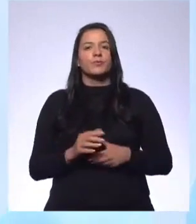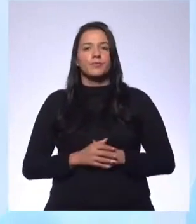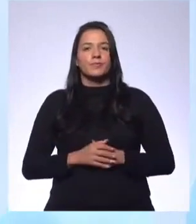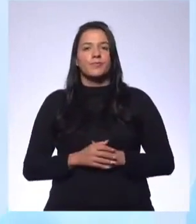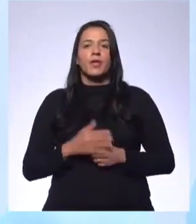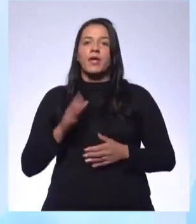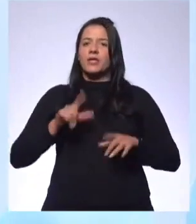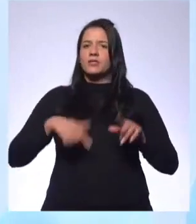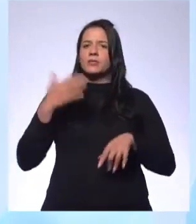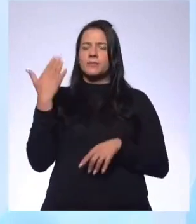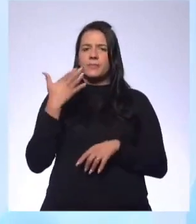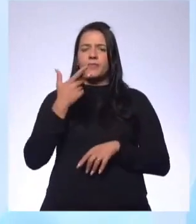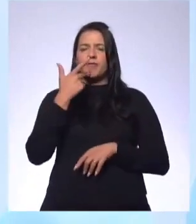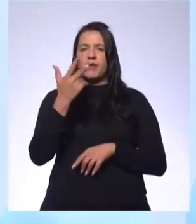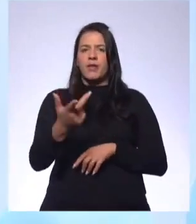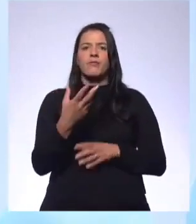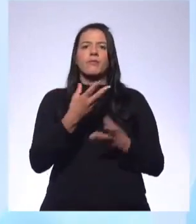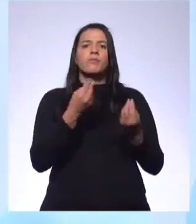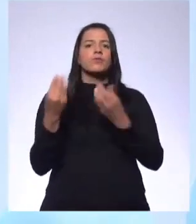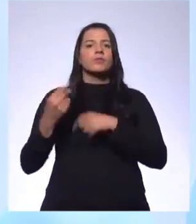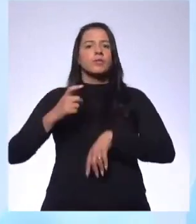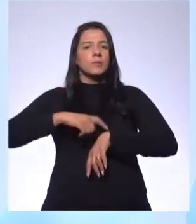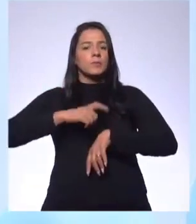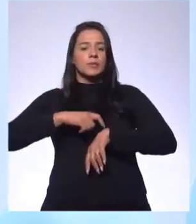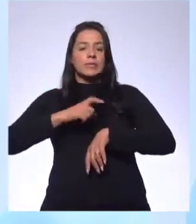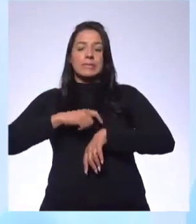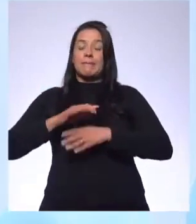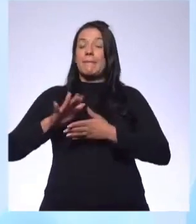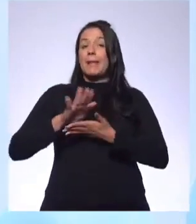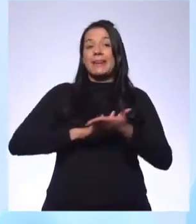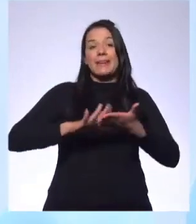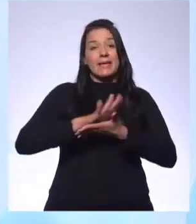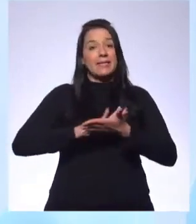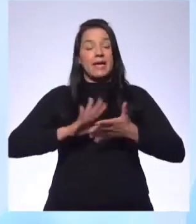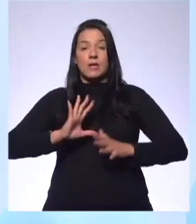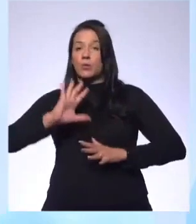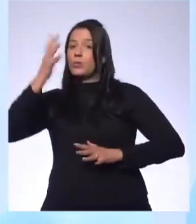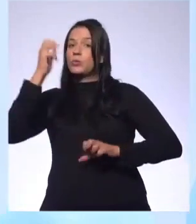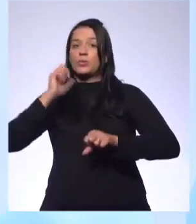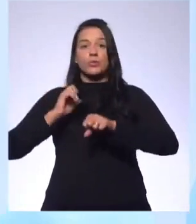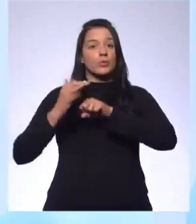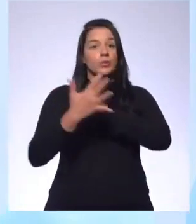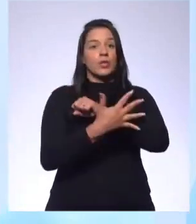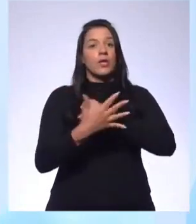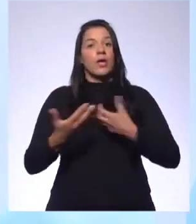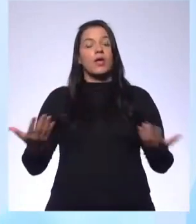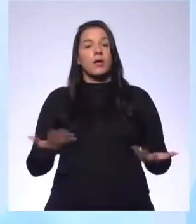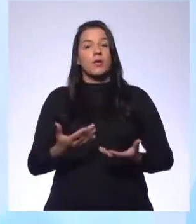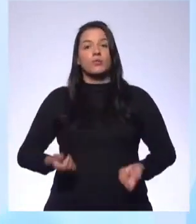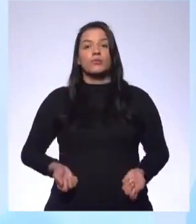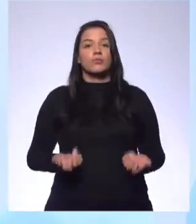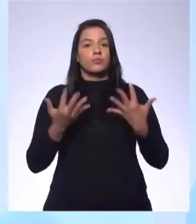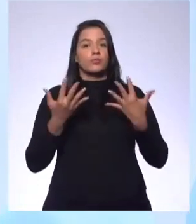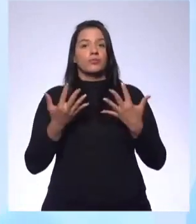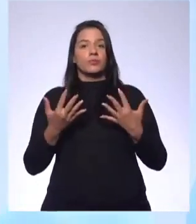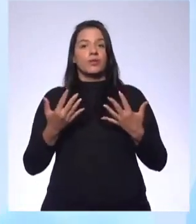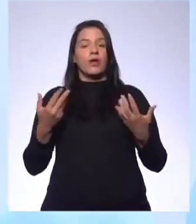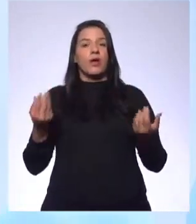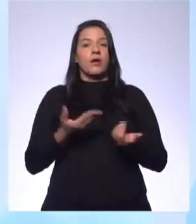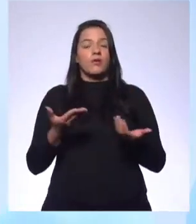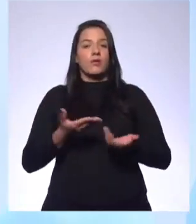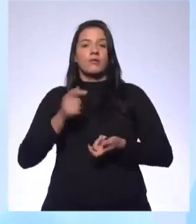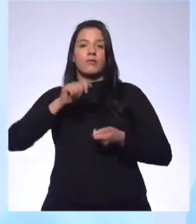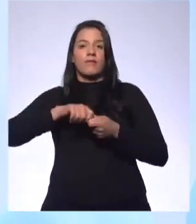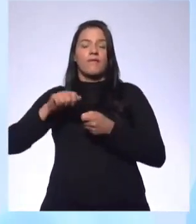gente dizia muito que nós não tínhamos tempo para nada, e de repente veio a pandemia e se sobra tempo. E aí você não faz, meu